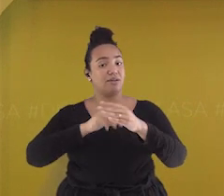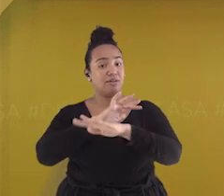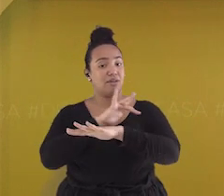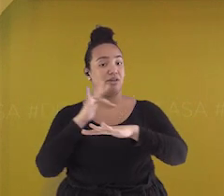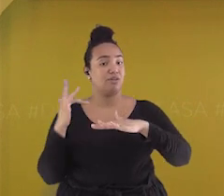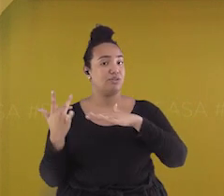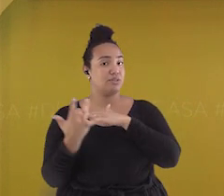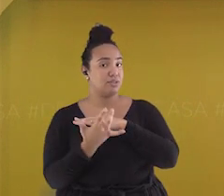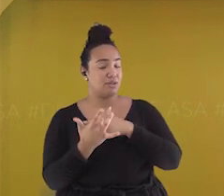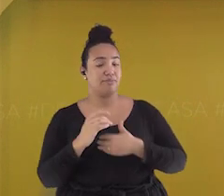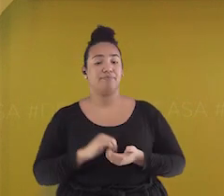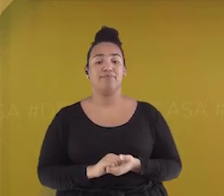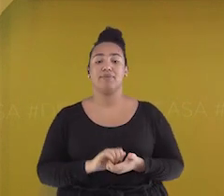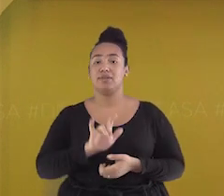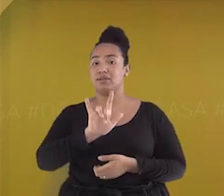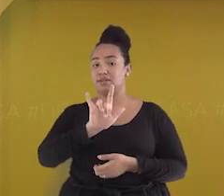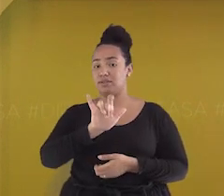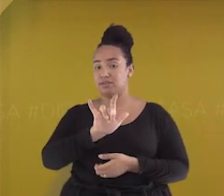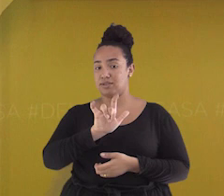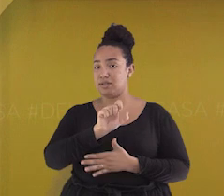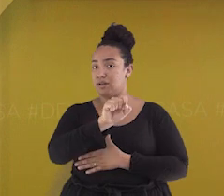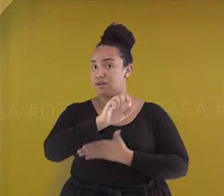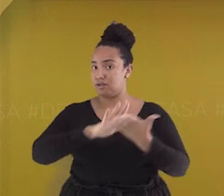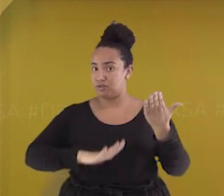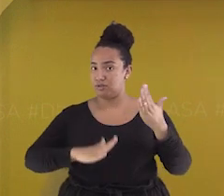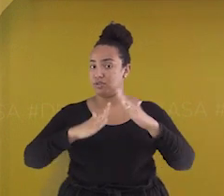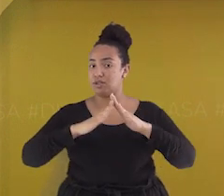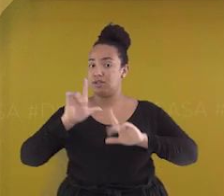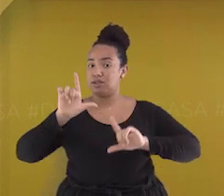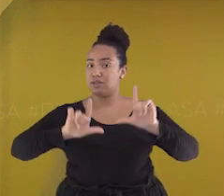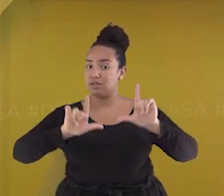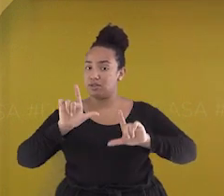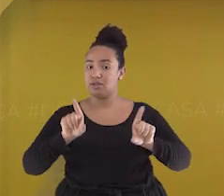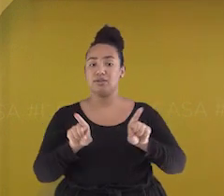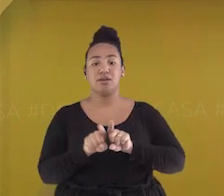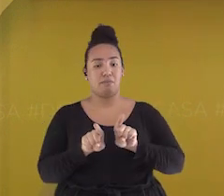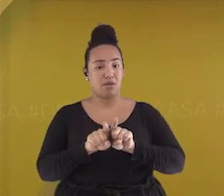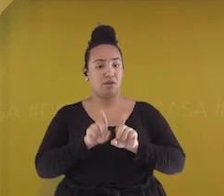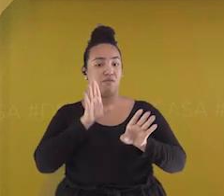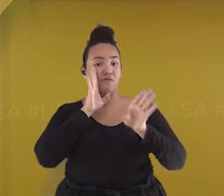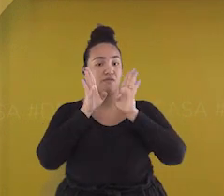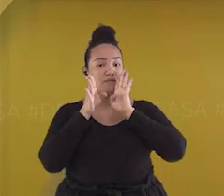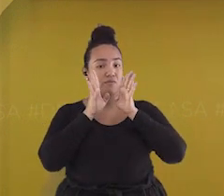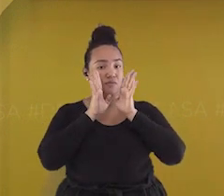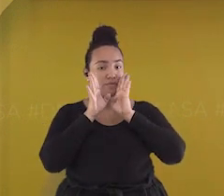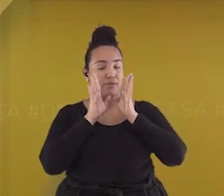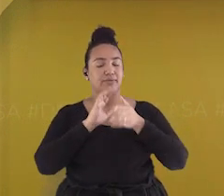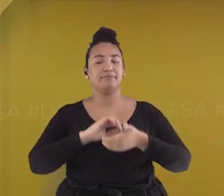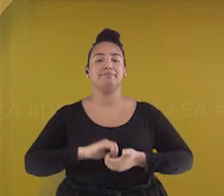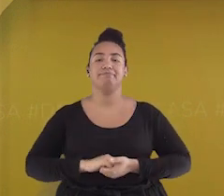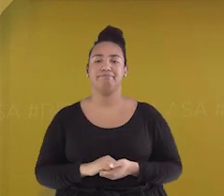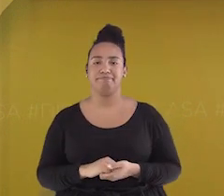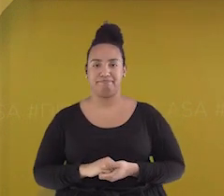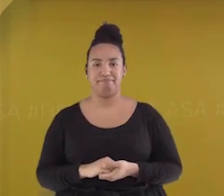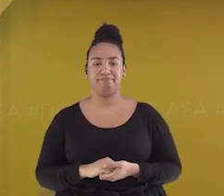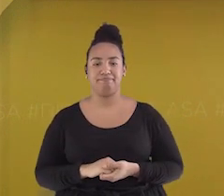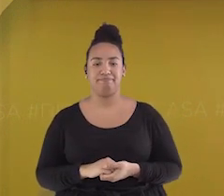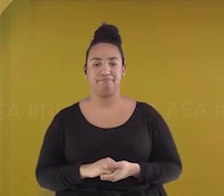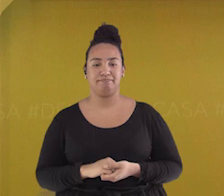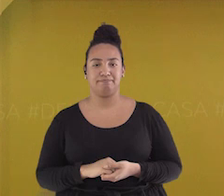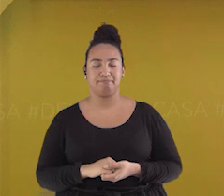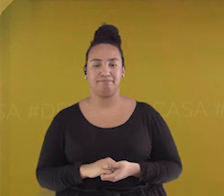redes sociais, Instagram, @Dever em Casa na TV e Facebook, Dever em Casa na